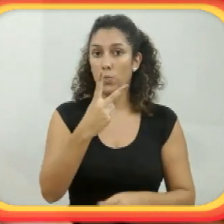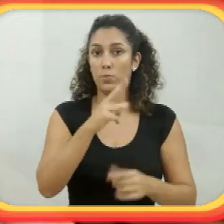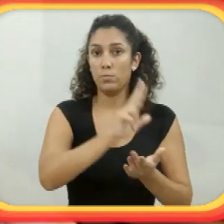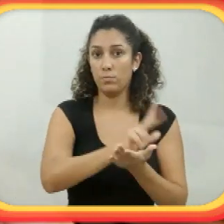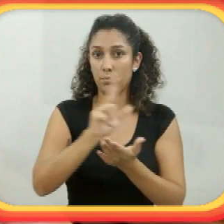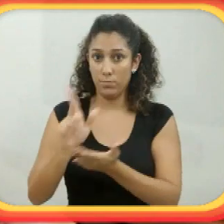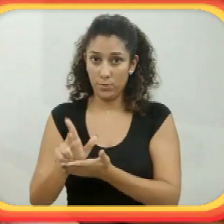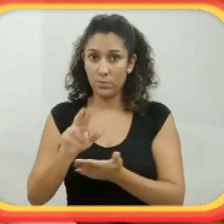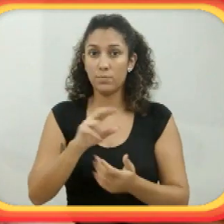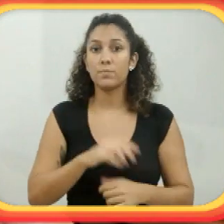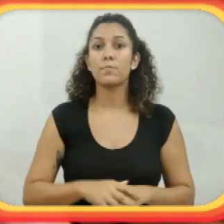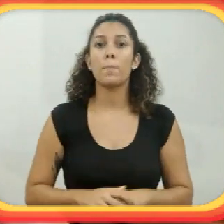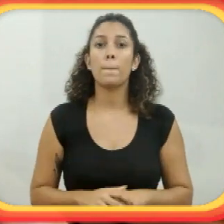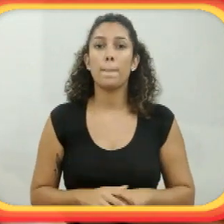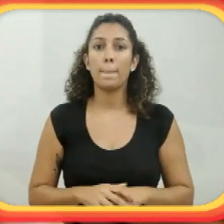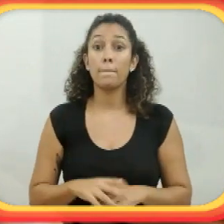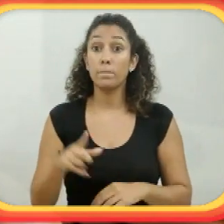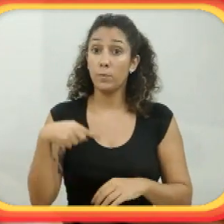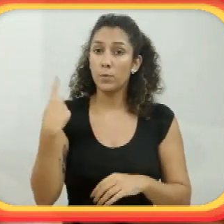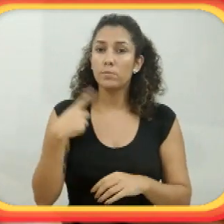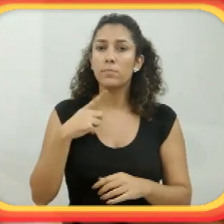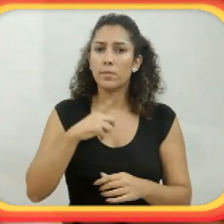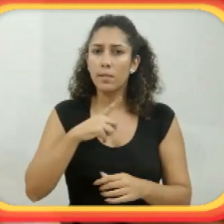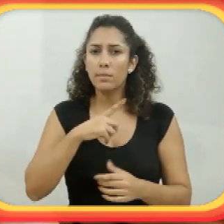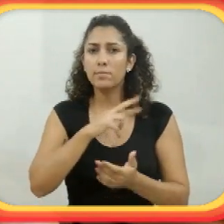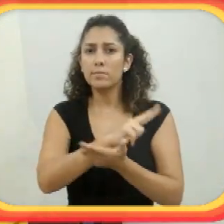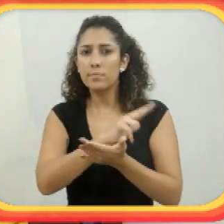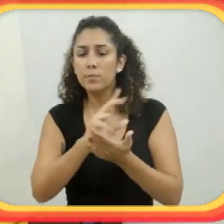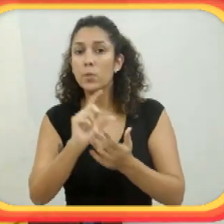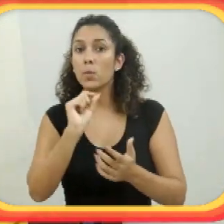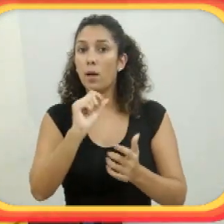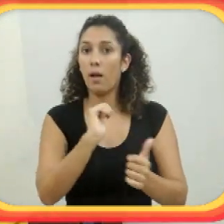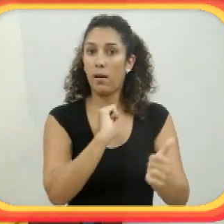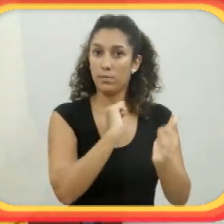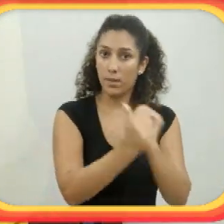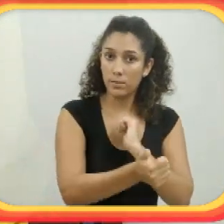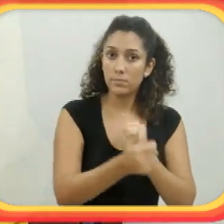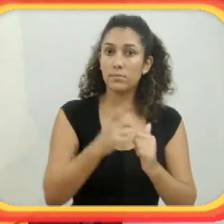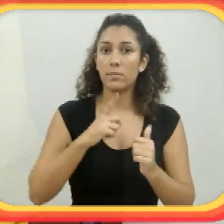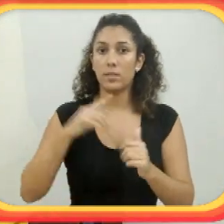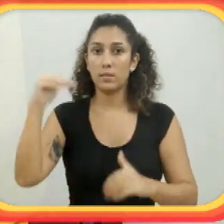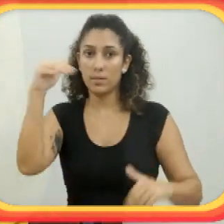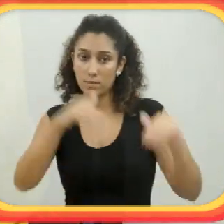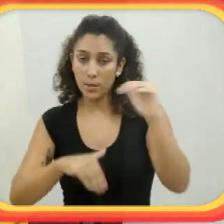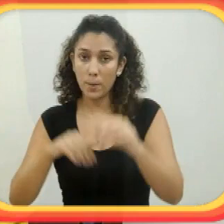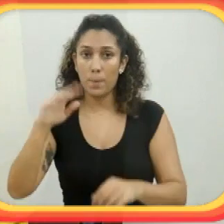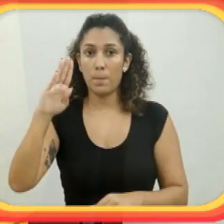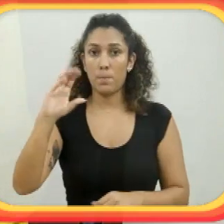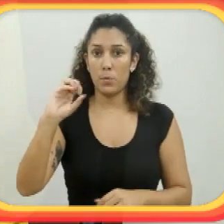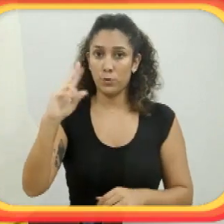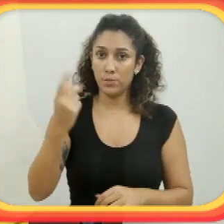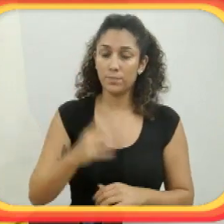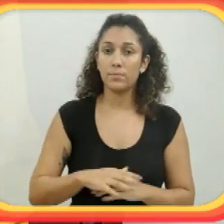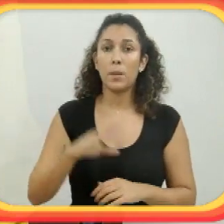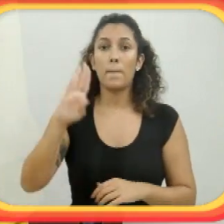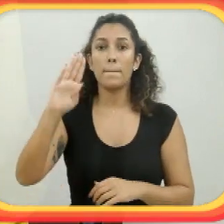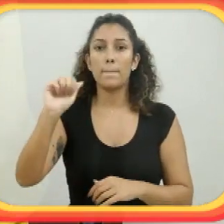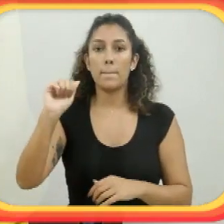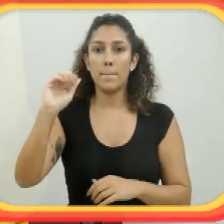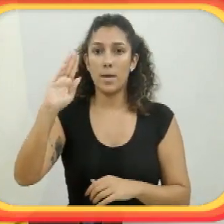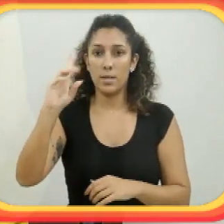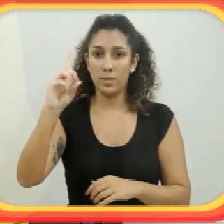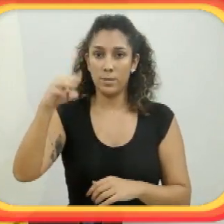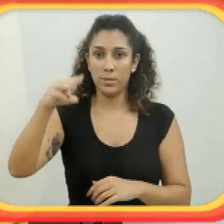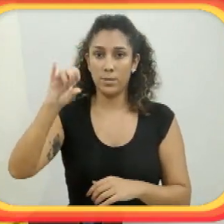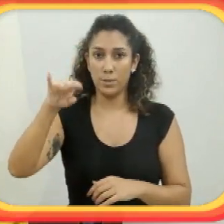Jogos, tá, 23 modalidades, se nós contarmos que o ciclismo tem duas